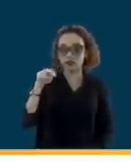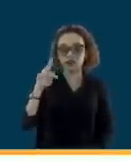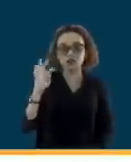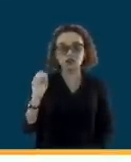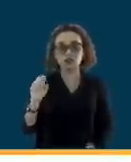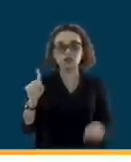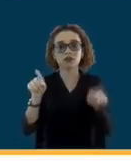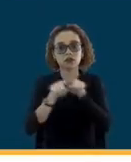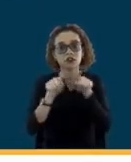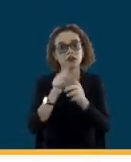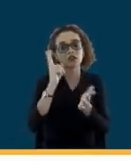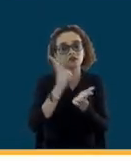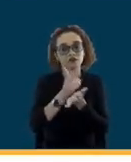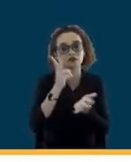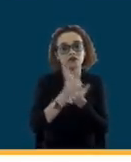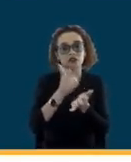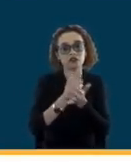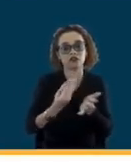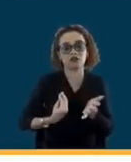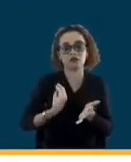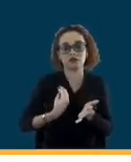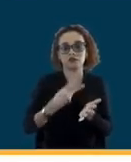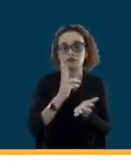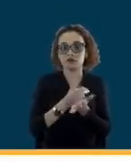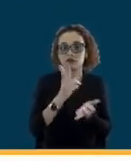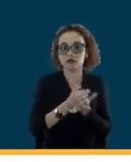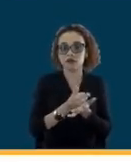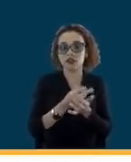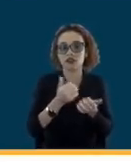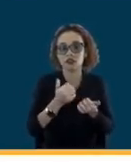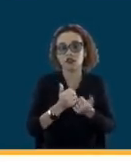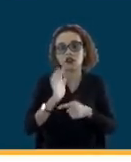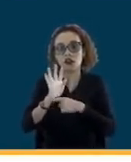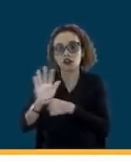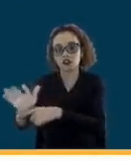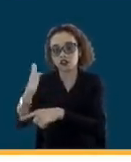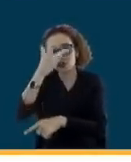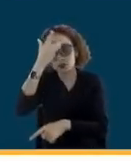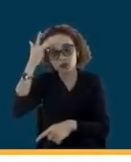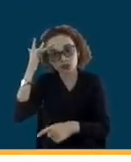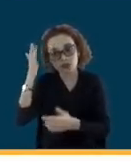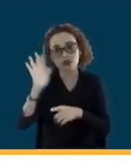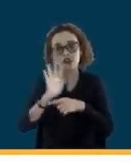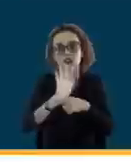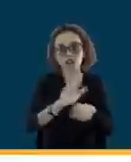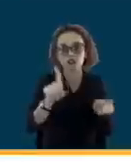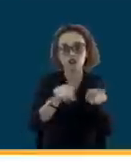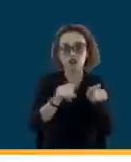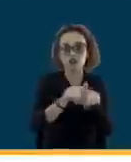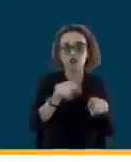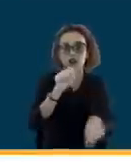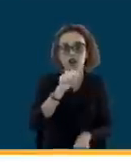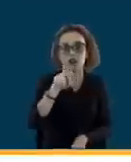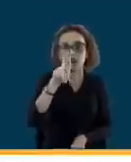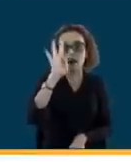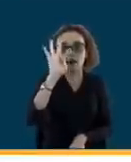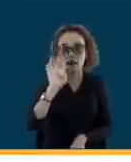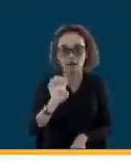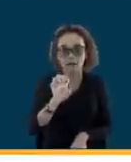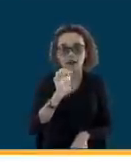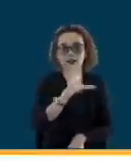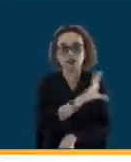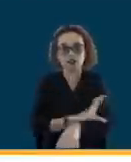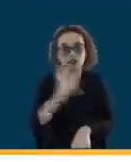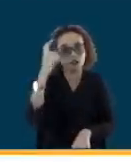ele beneficia milhões de pessoas e beneficia a arte e a cultura, porque de fato a arte é eterna, né? E espero que a